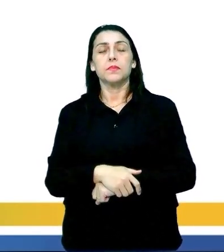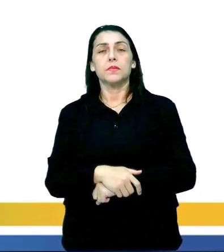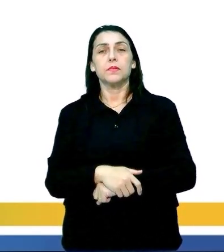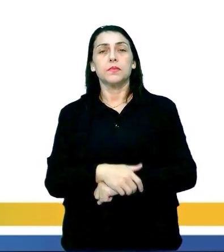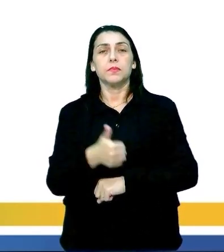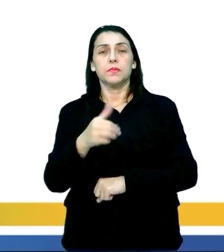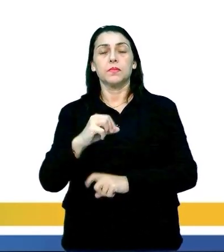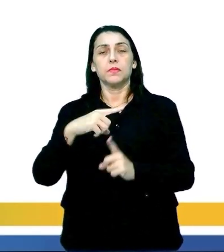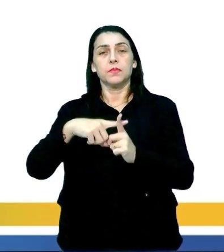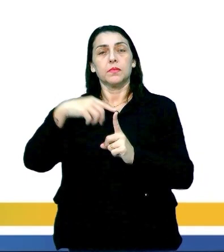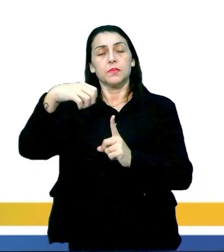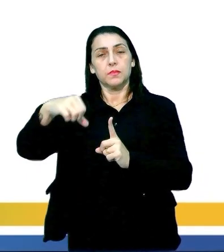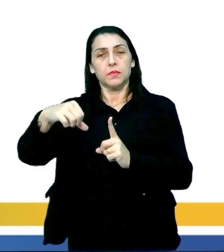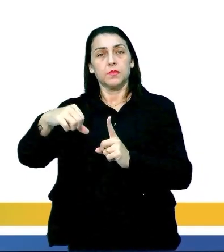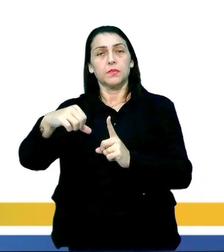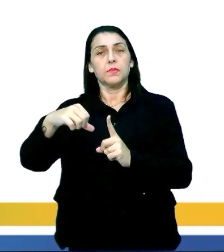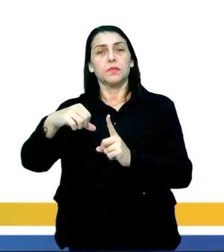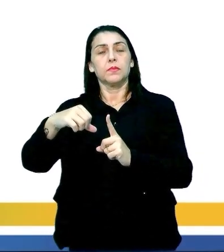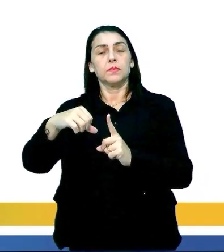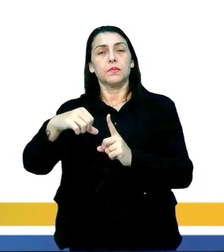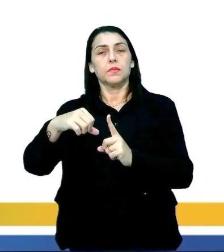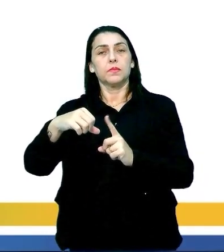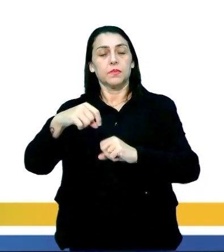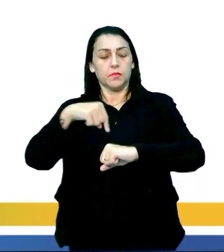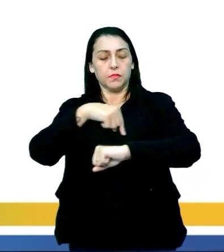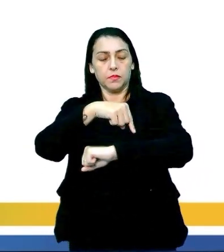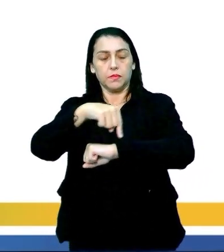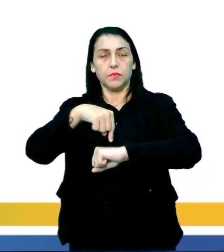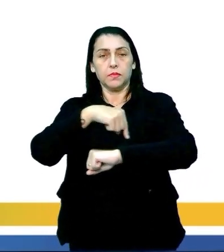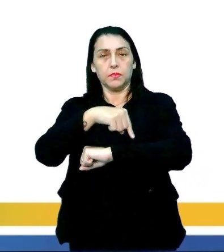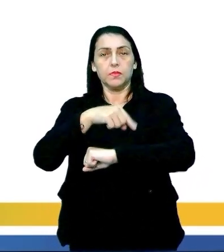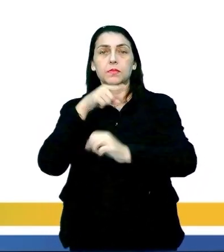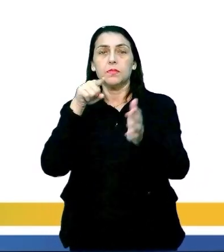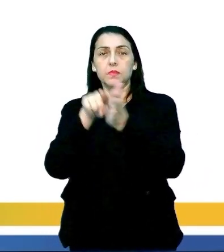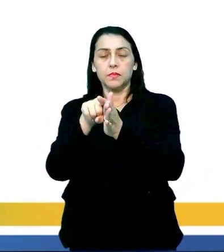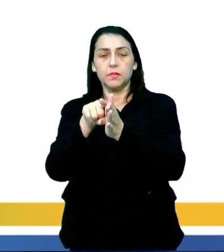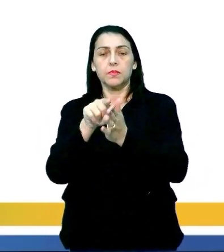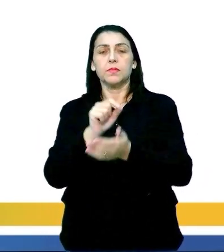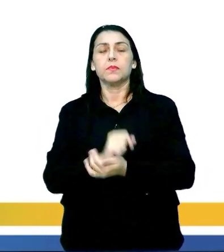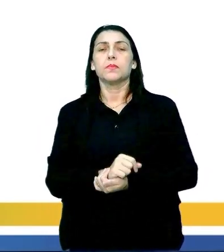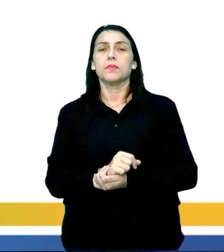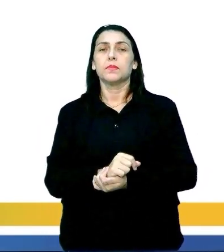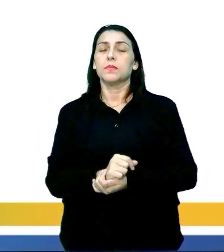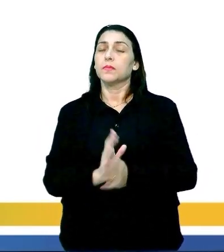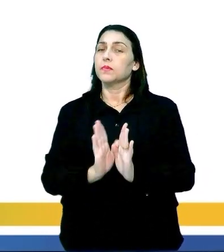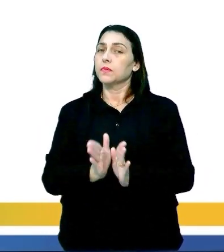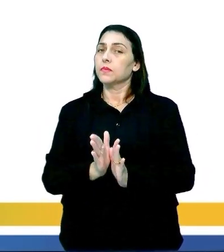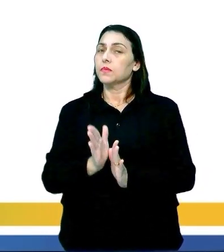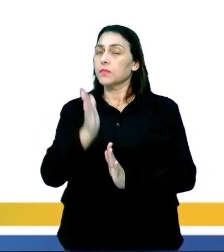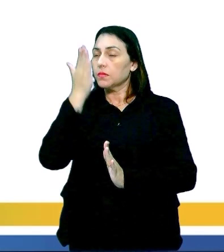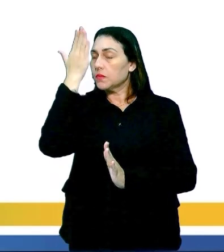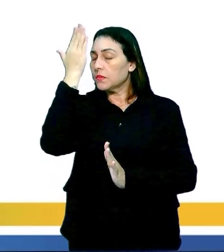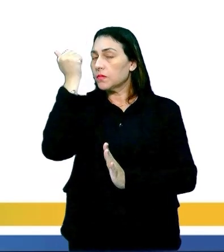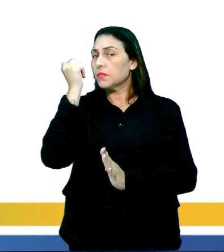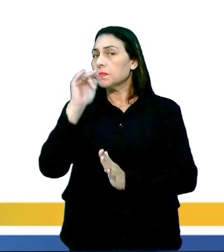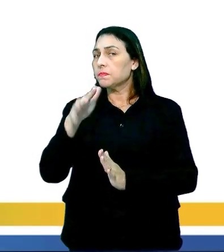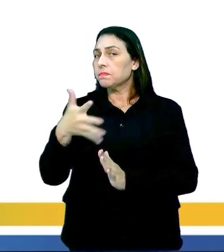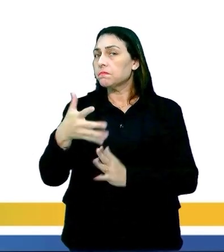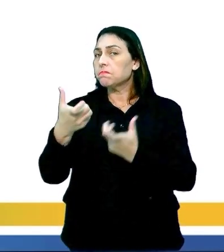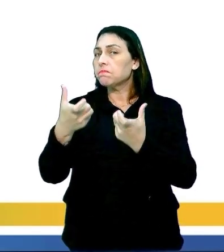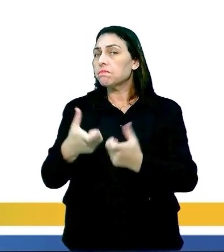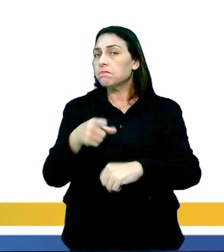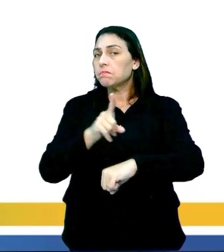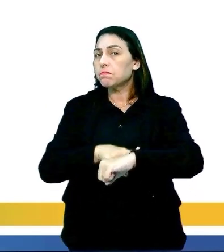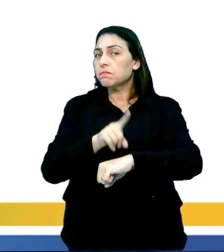mais 9, porque é o que está marcando o anunciado da questão. Então, a gente já vai saber mais ou menos onde a gente vai